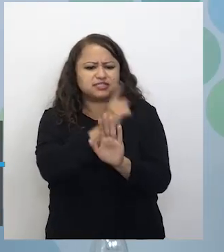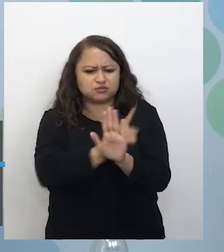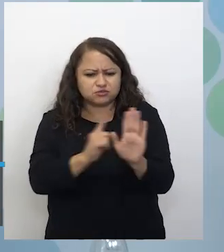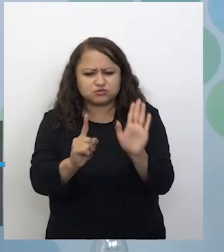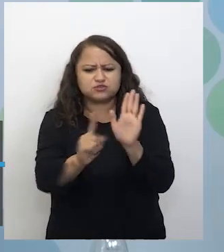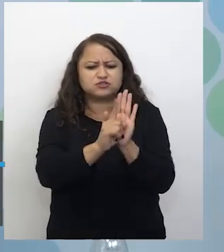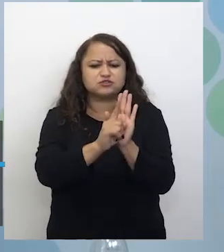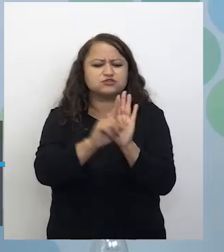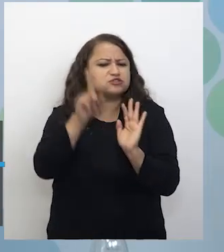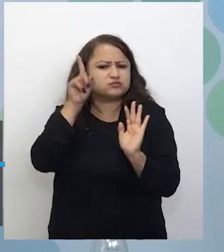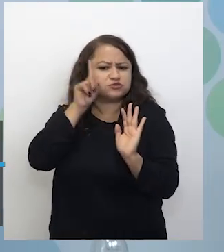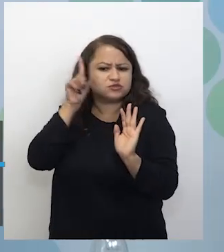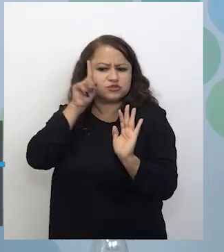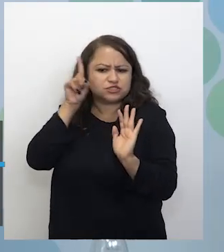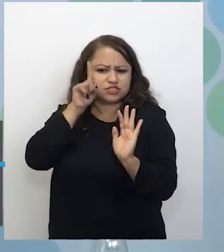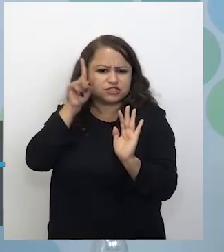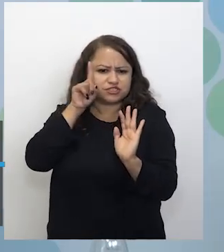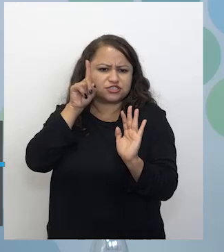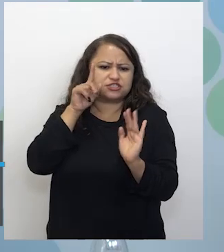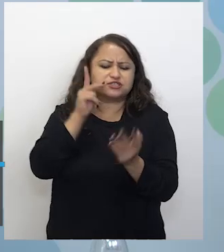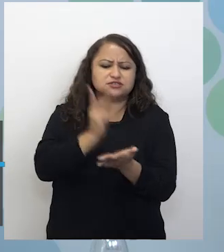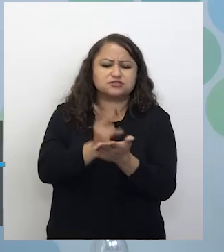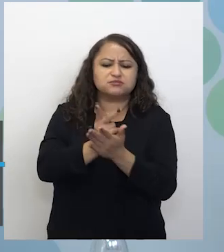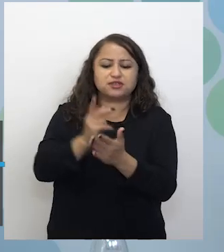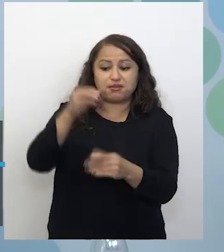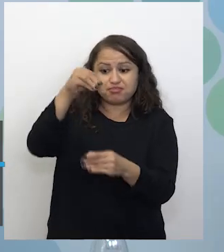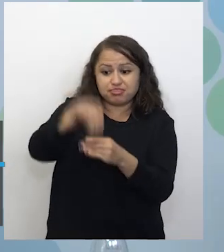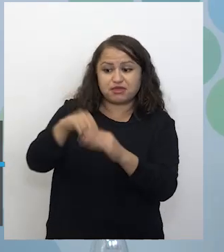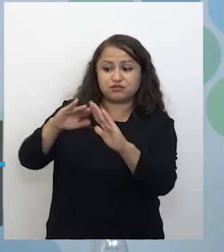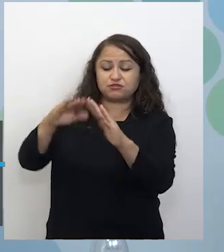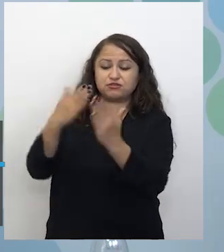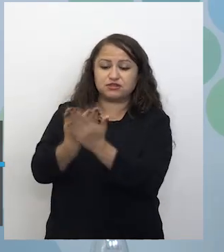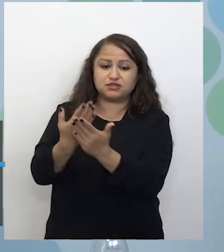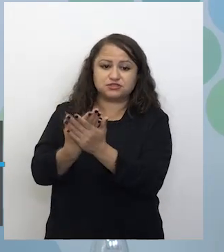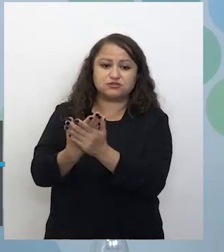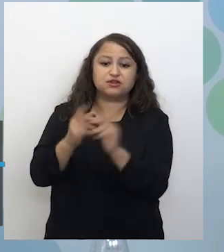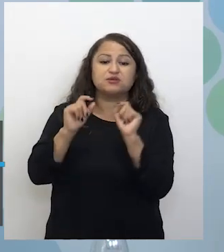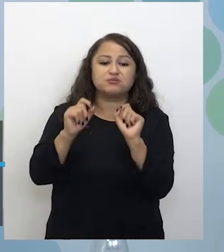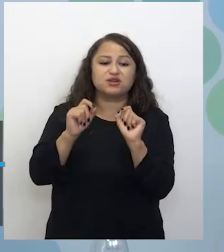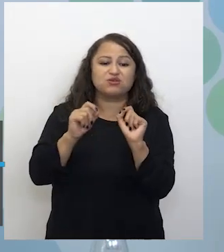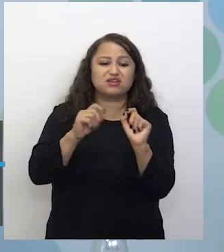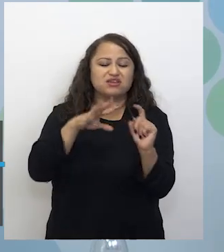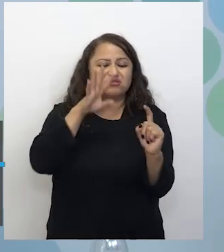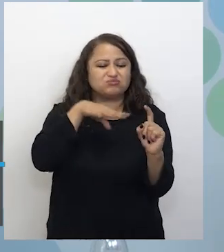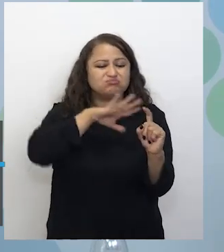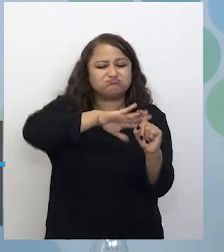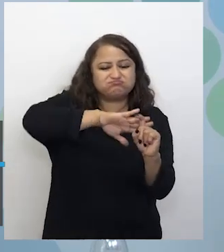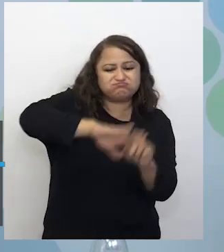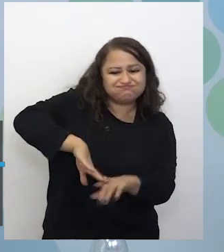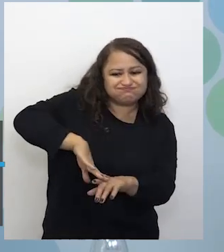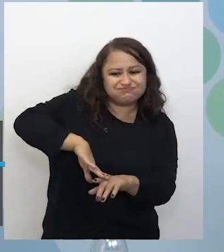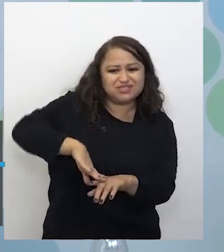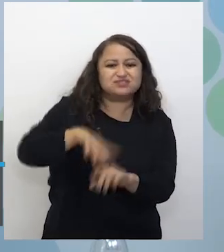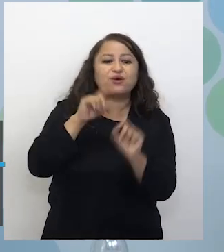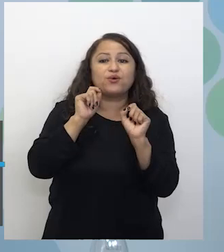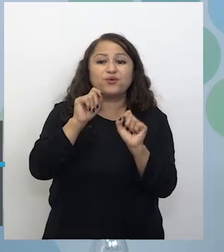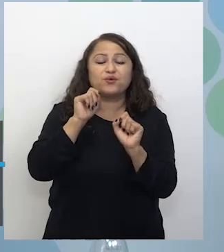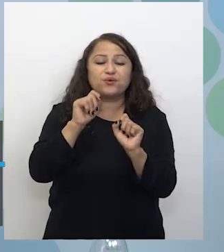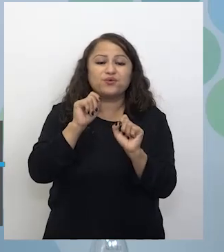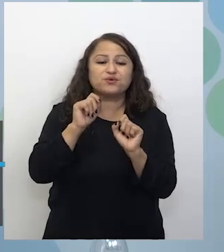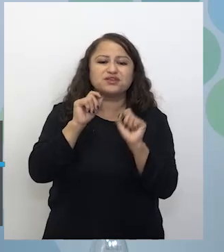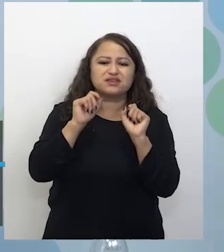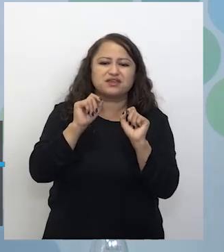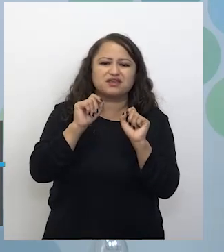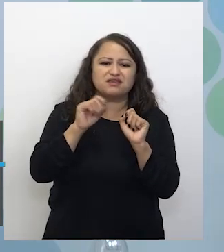nosso cotidiano, falar sobre o protagonismo na escola para desmistificar e para ultrapassar e superar o senso